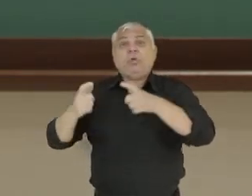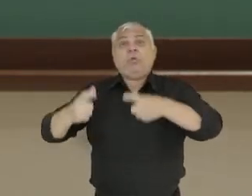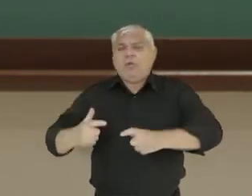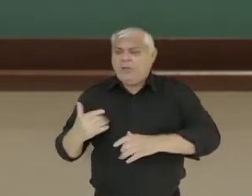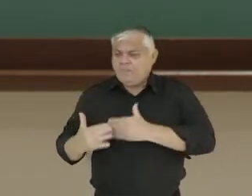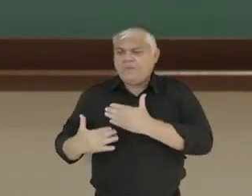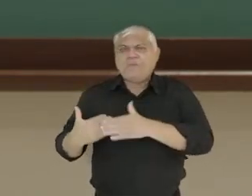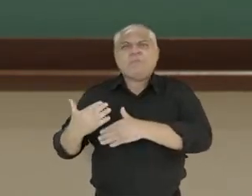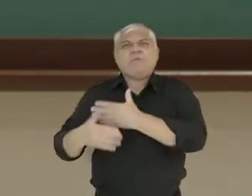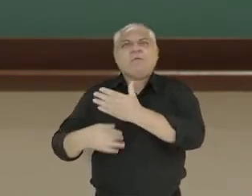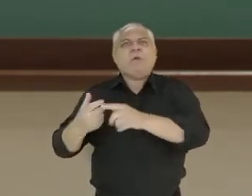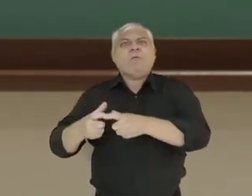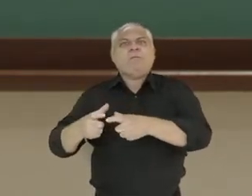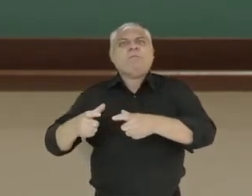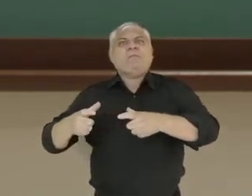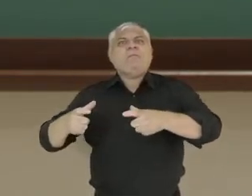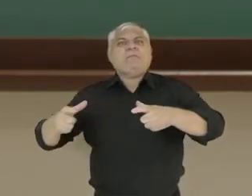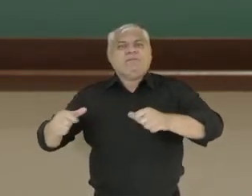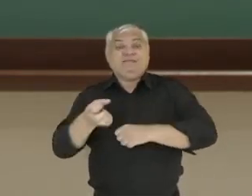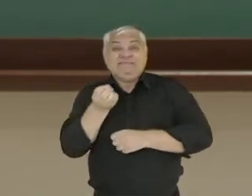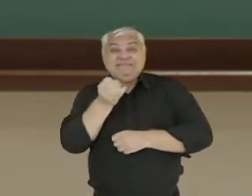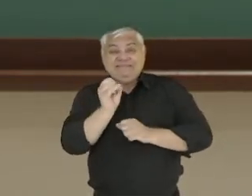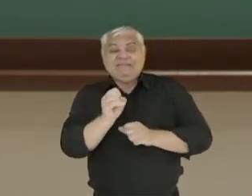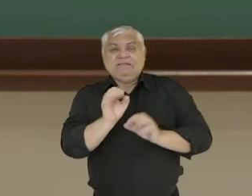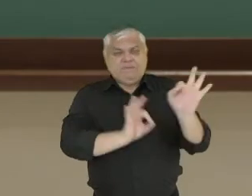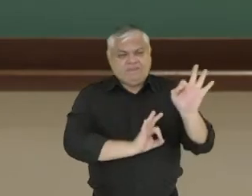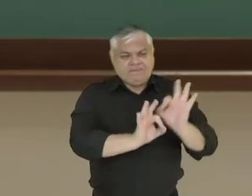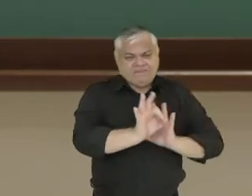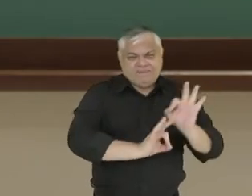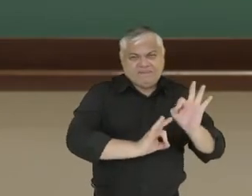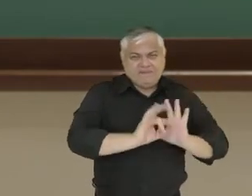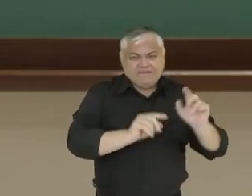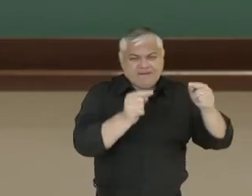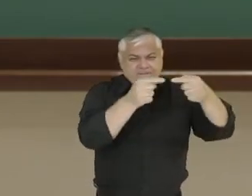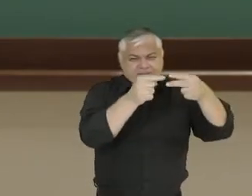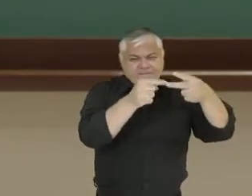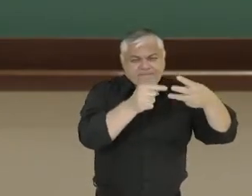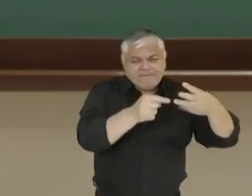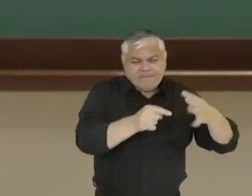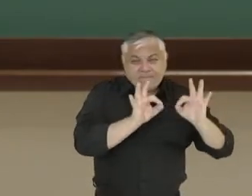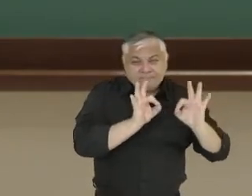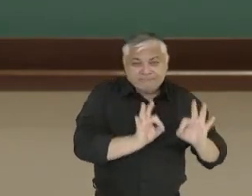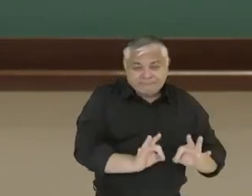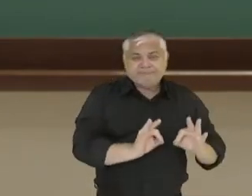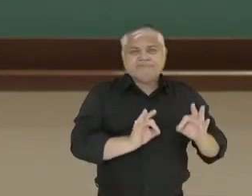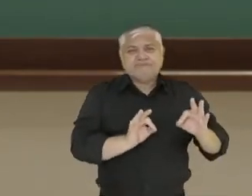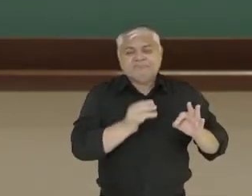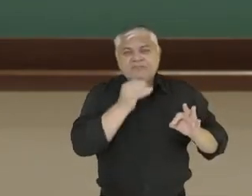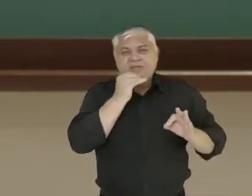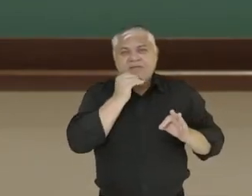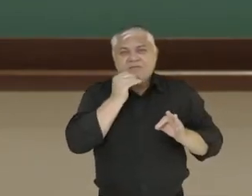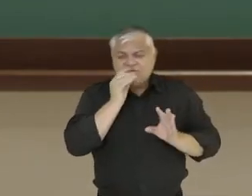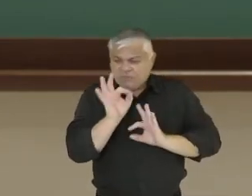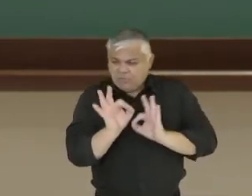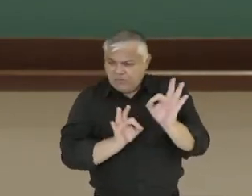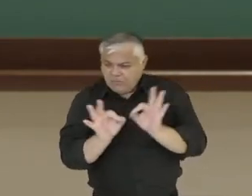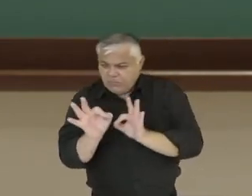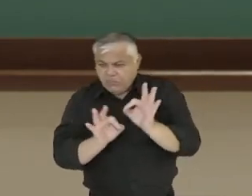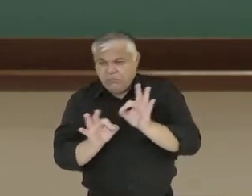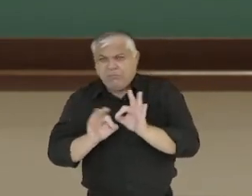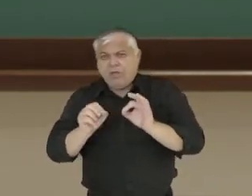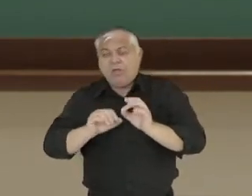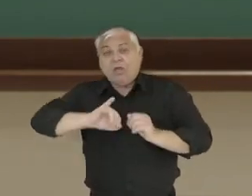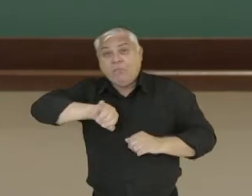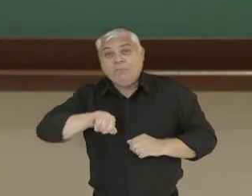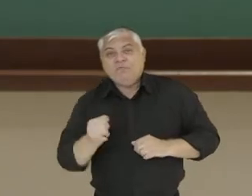urbana, pois se houver um planejamento adequado do crescimento e do direcionamento da ocupação do solo,